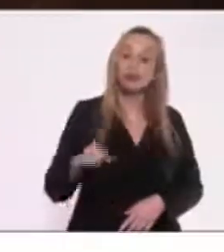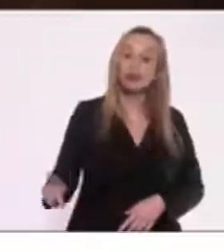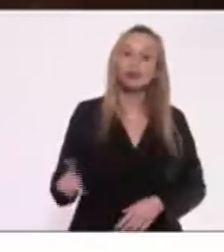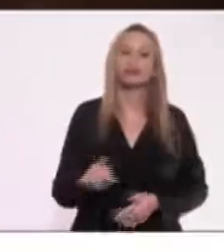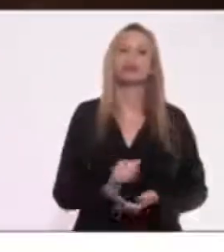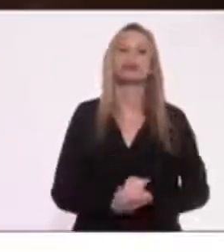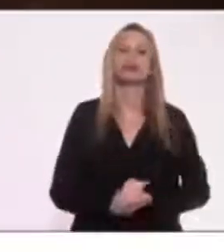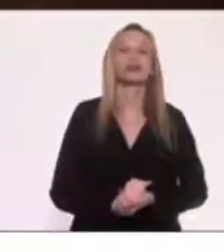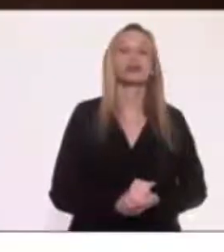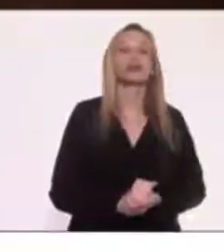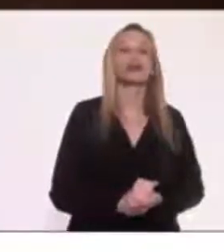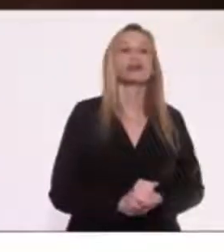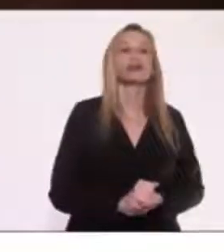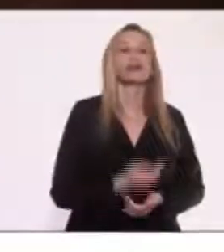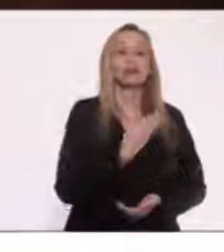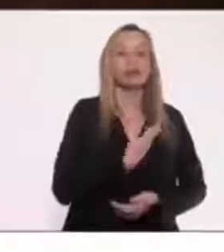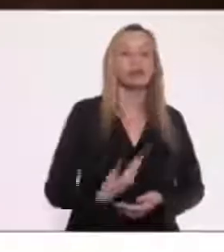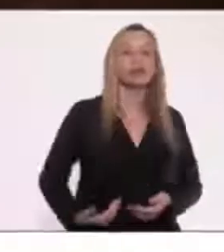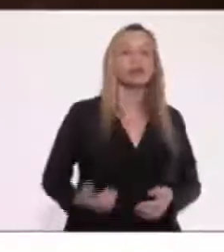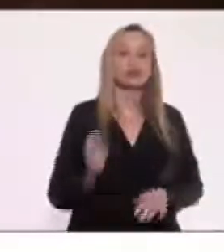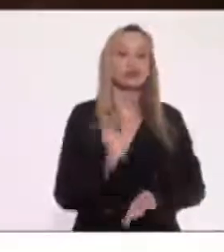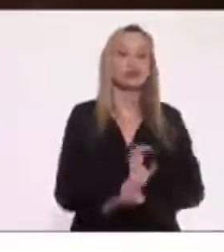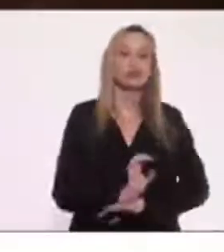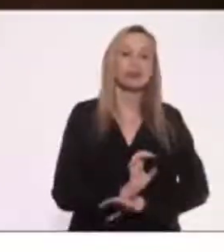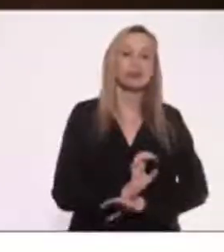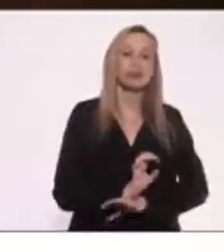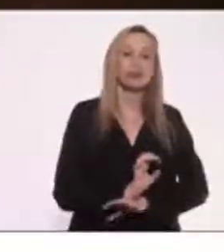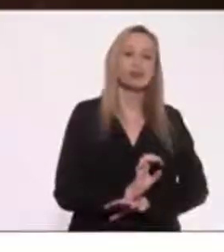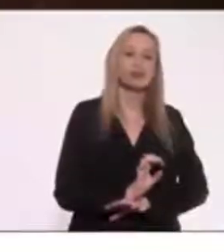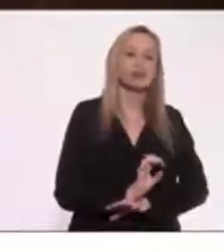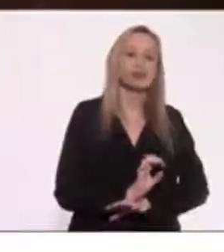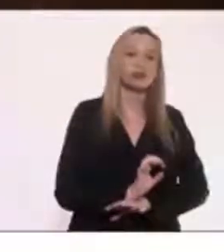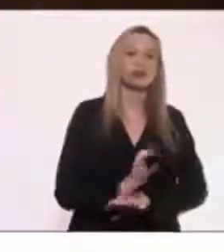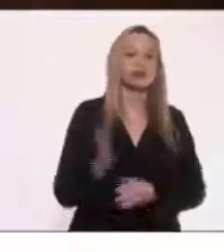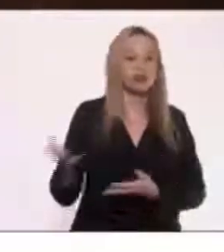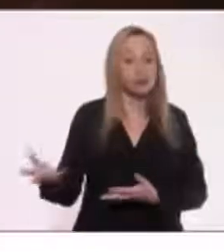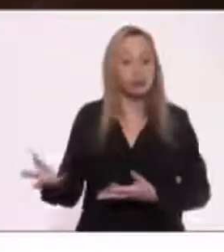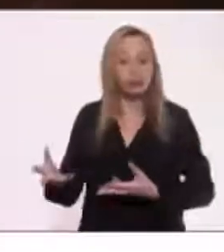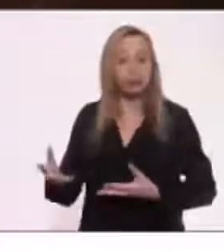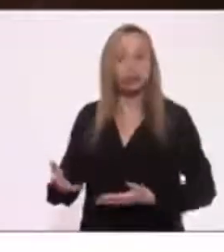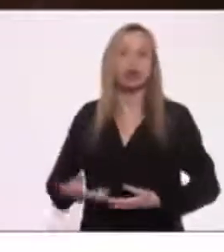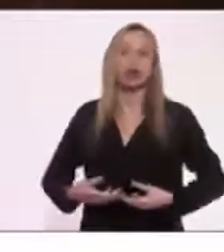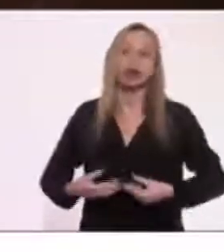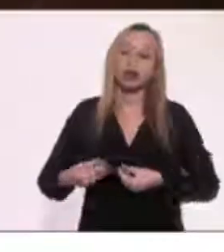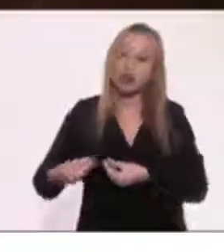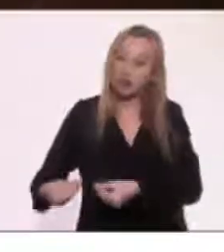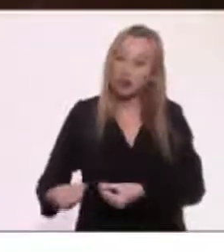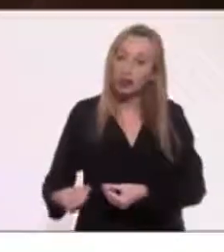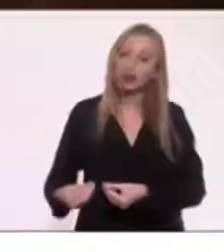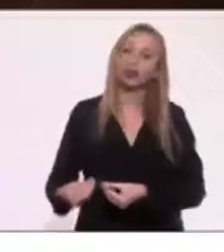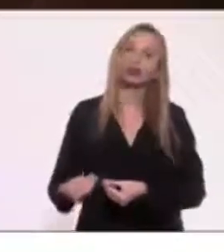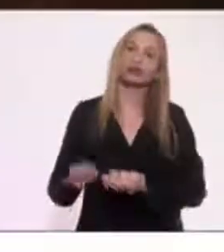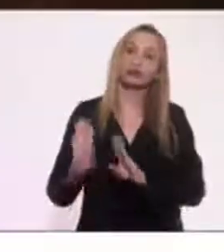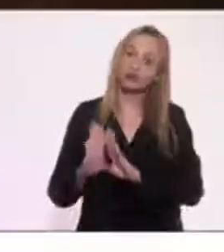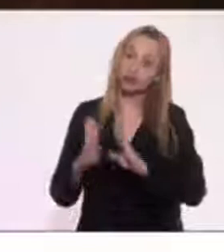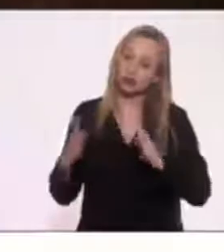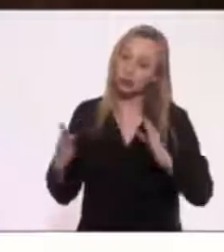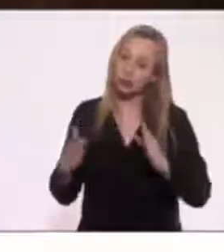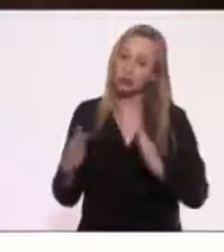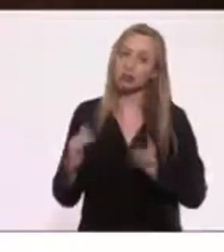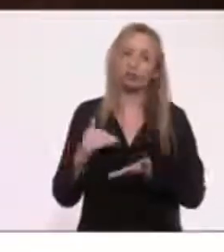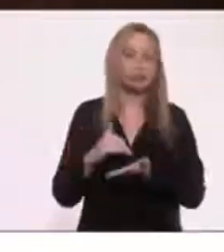nenhuma, pelo governo do Estado, que nesses pleitos me recebeu de portas abertas, os secretários receberam,